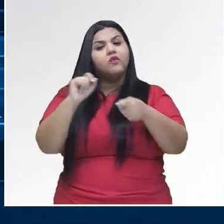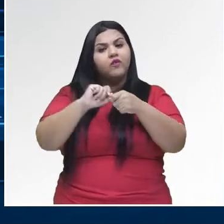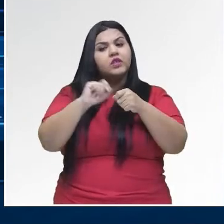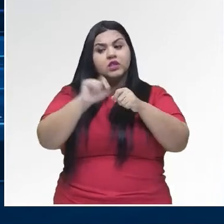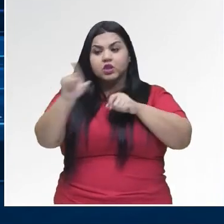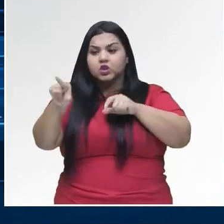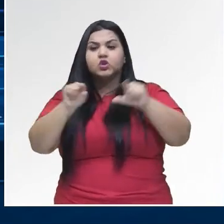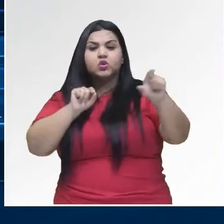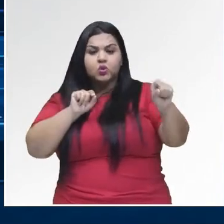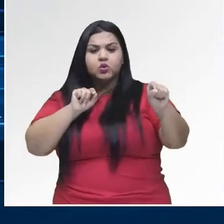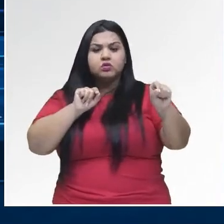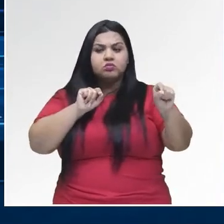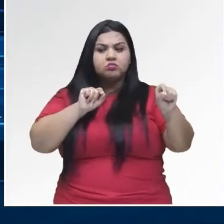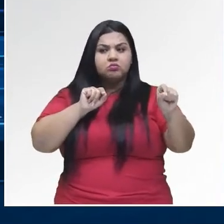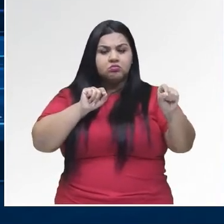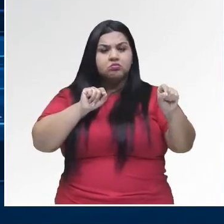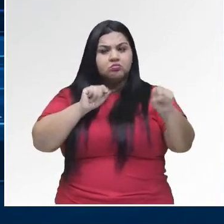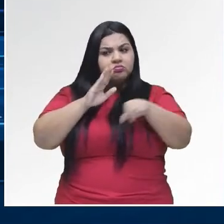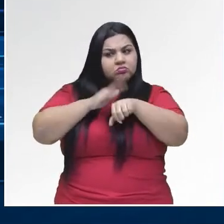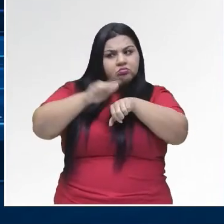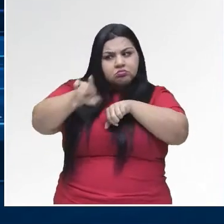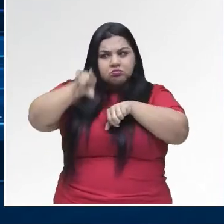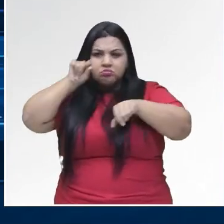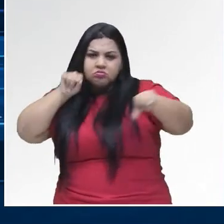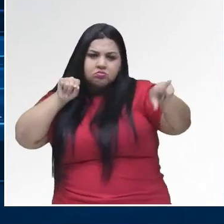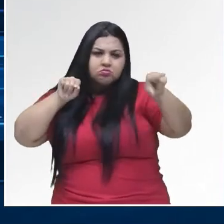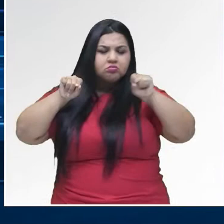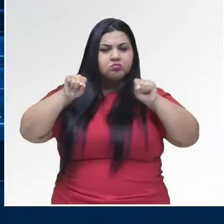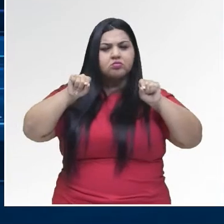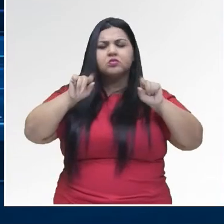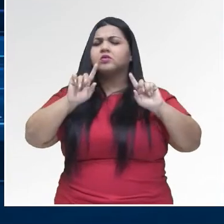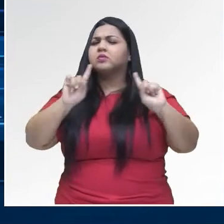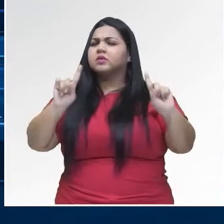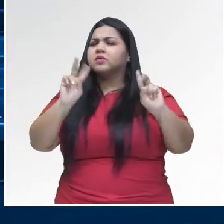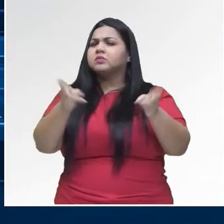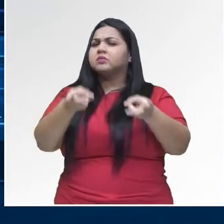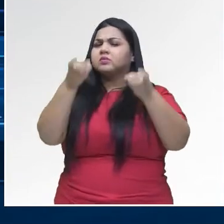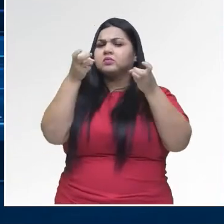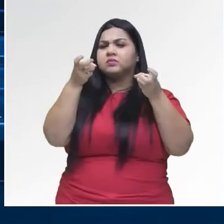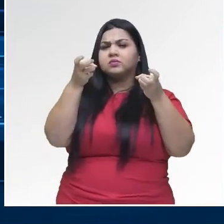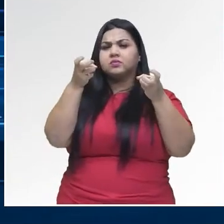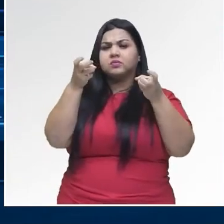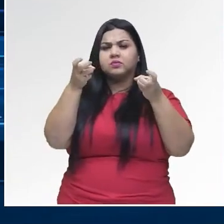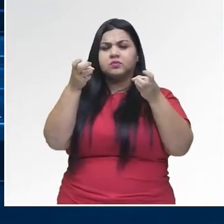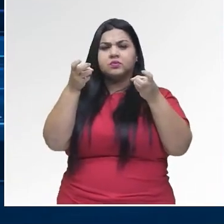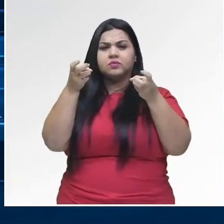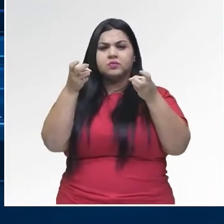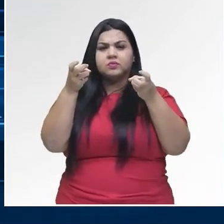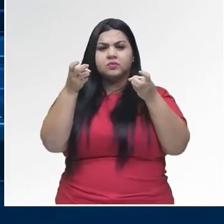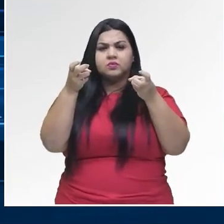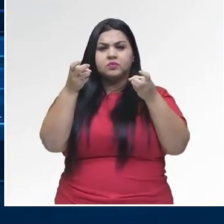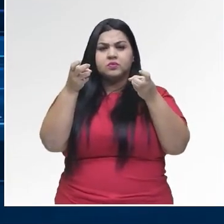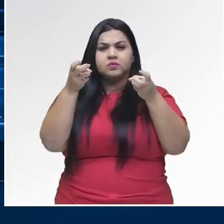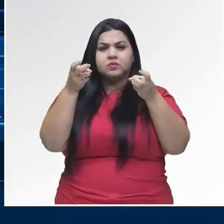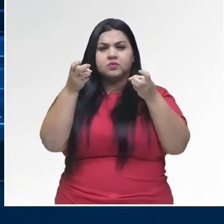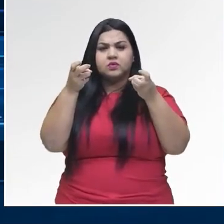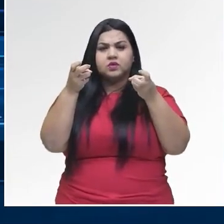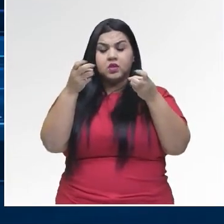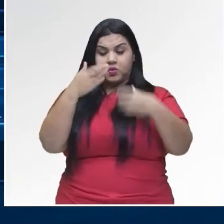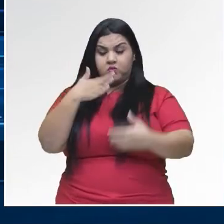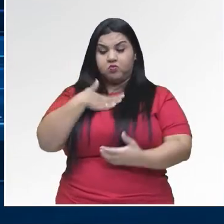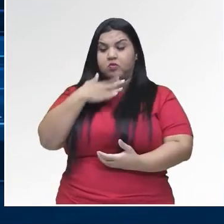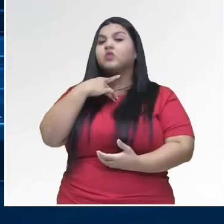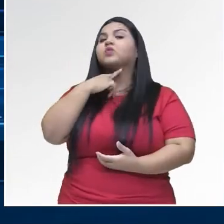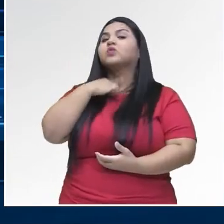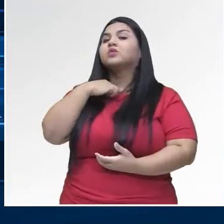escolhas, tomando decisões. Mas vocês percebem que o meu